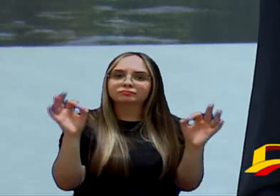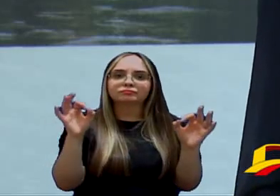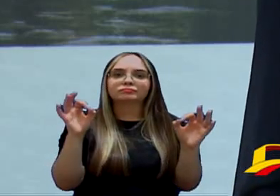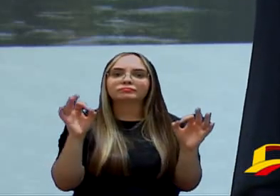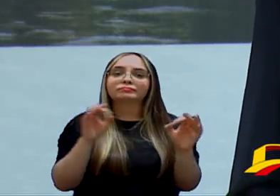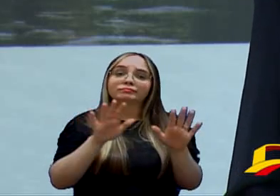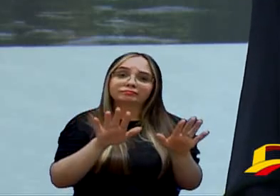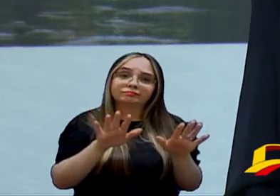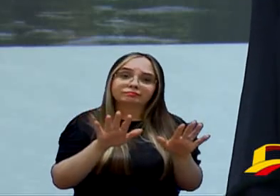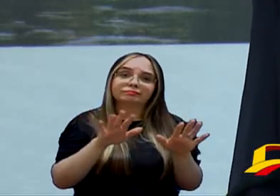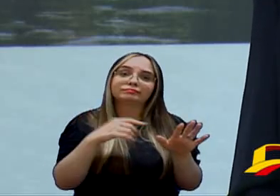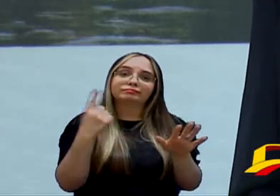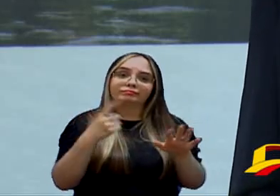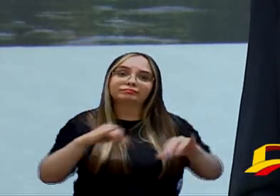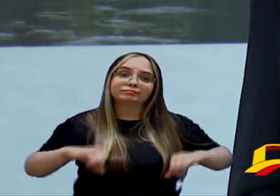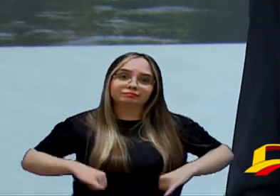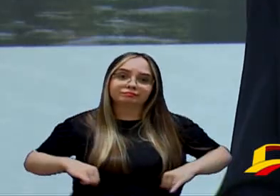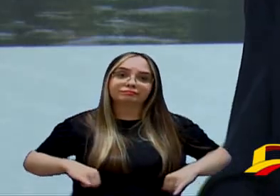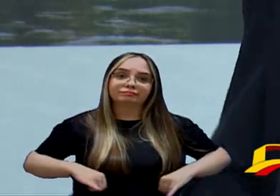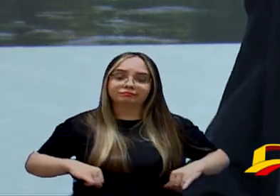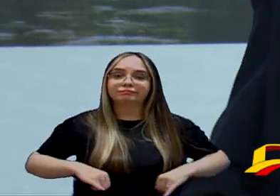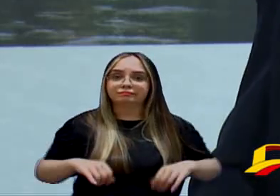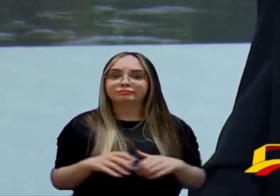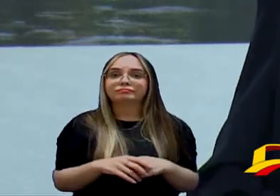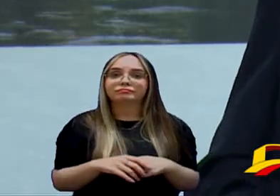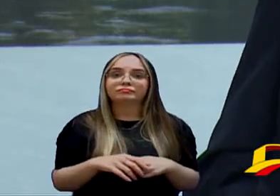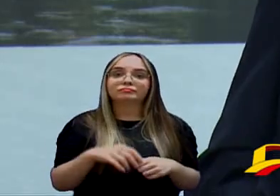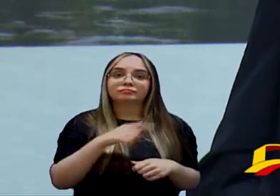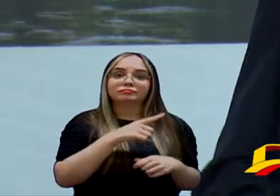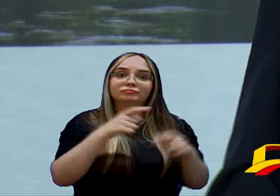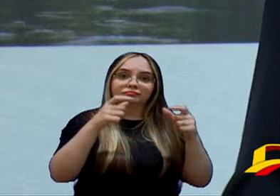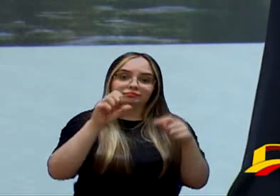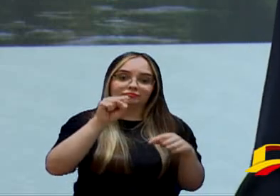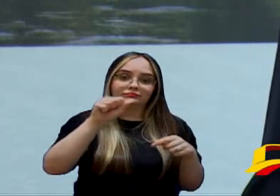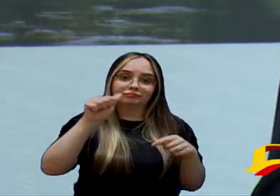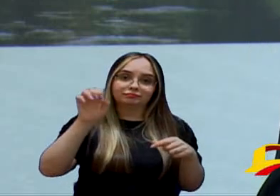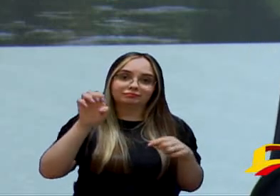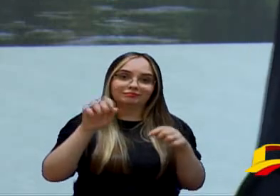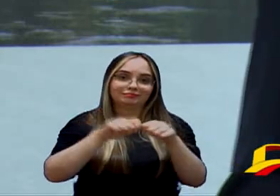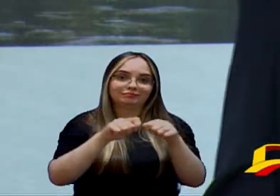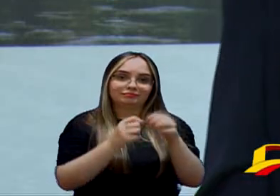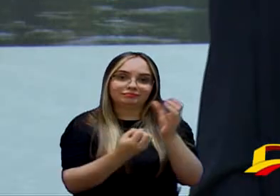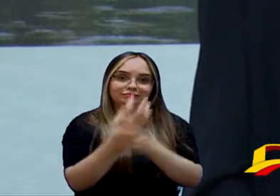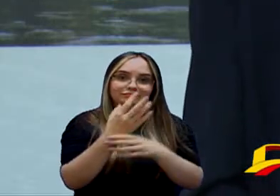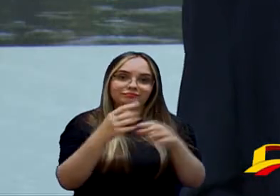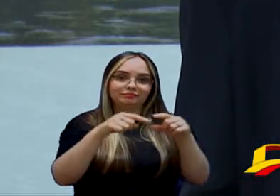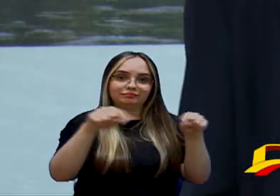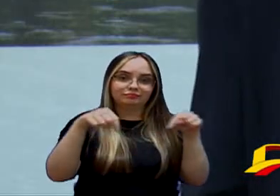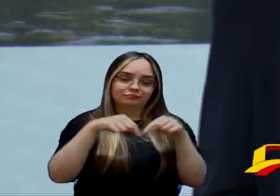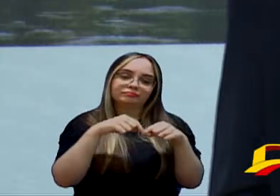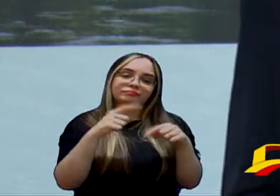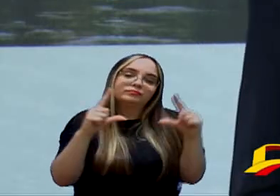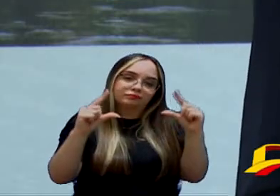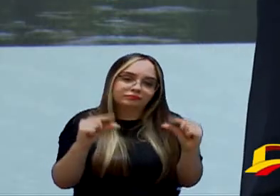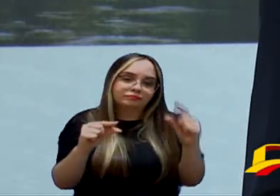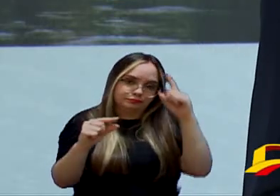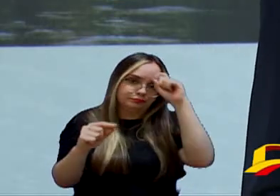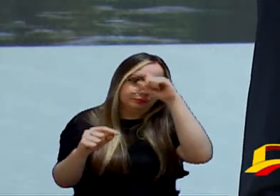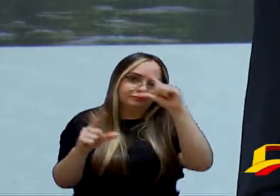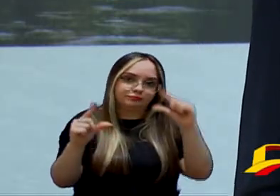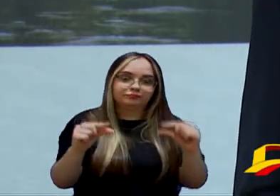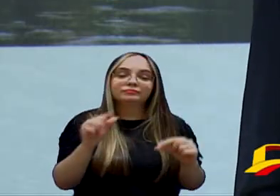se morar mas sofre com esse trabalho sai fez lá uma galeria e que diminui um pouco essa dificuldade